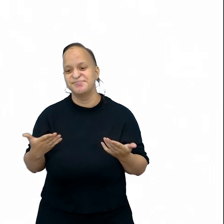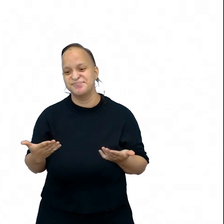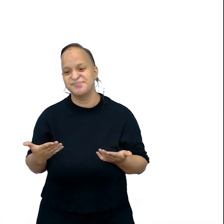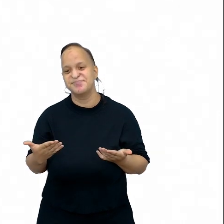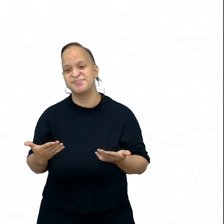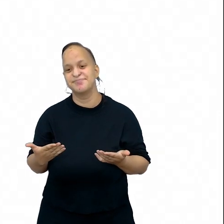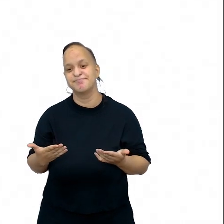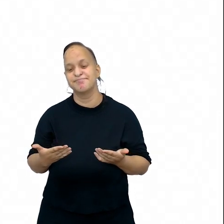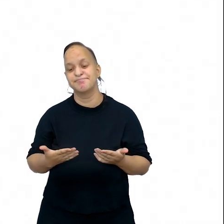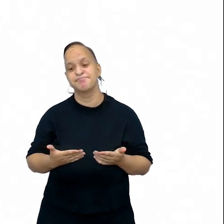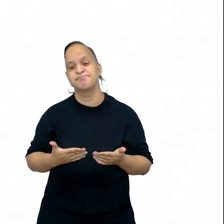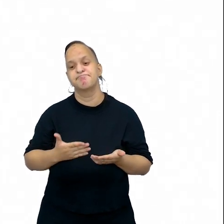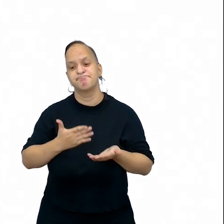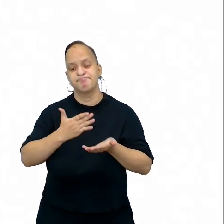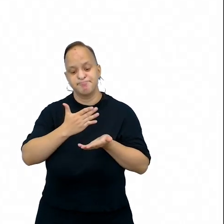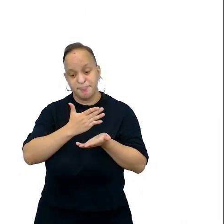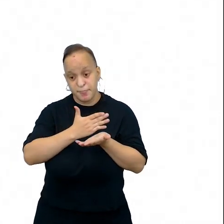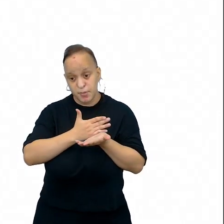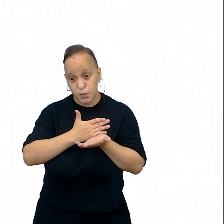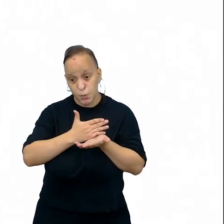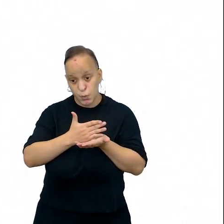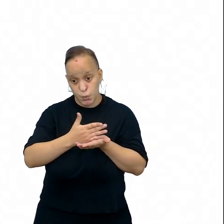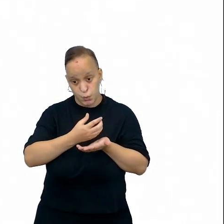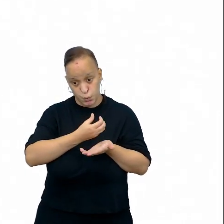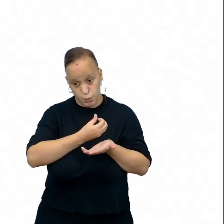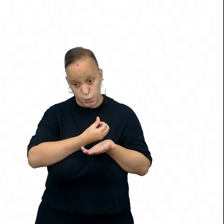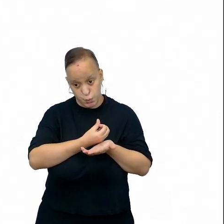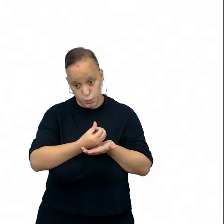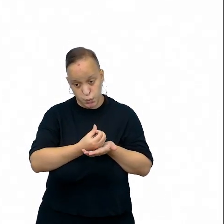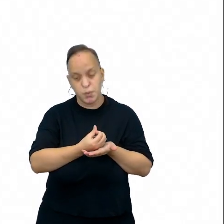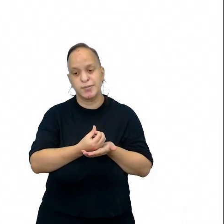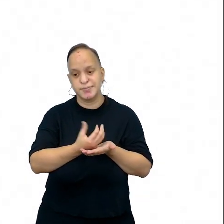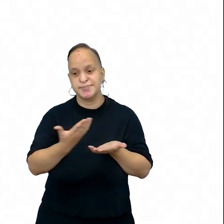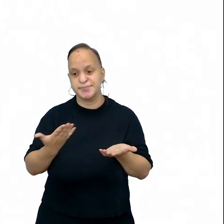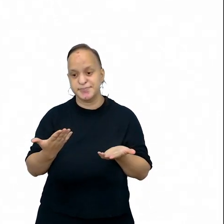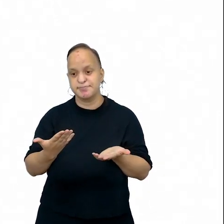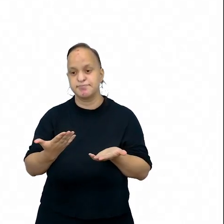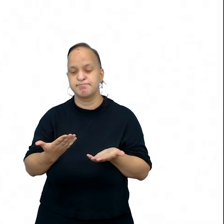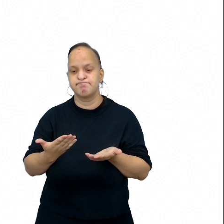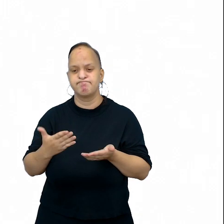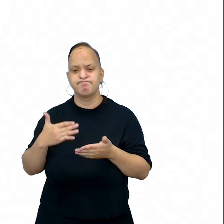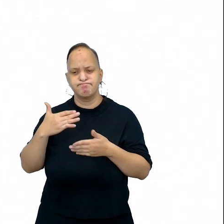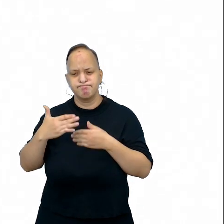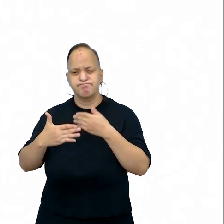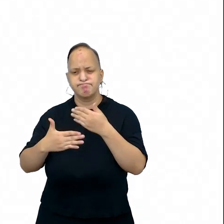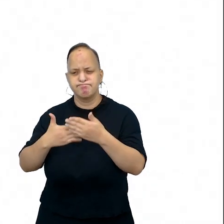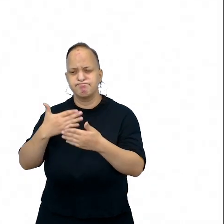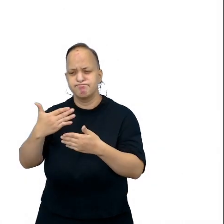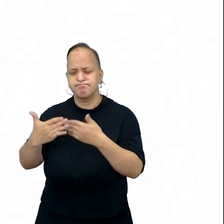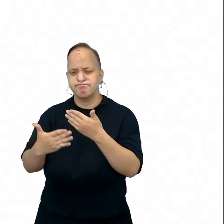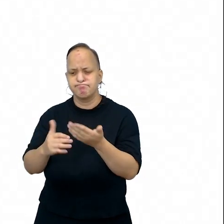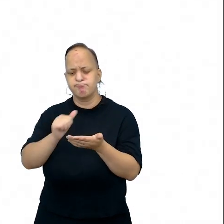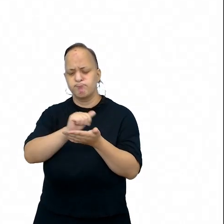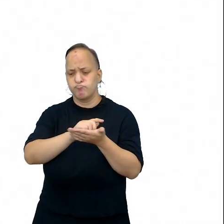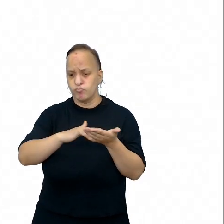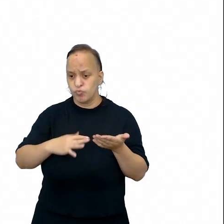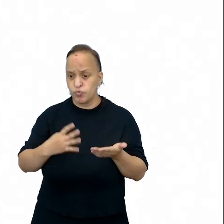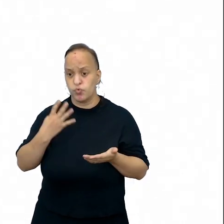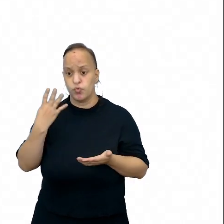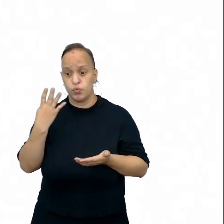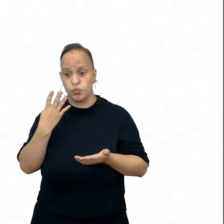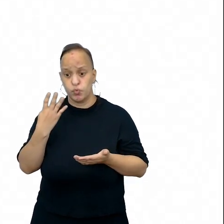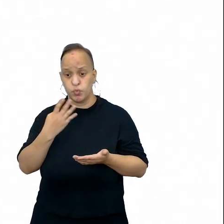primeiro bimestre, onde nós tivemos aqui a sequência de atividade 4 como sendo a última,